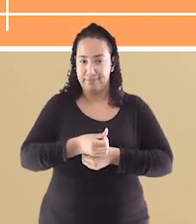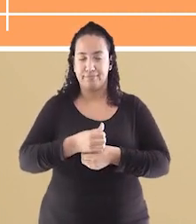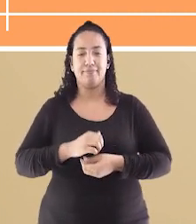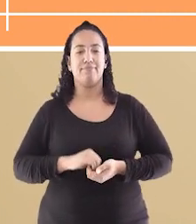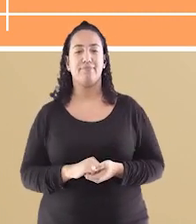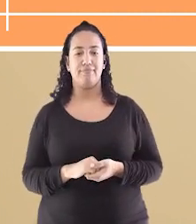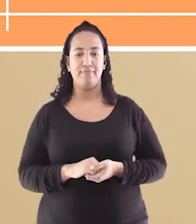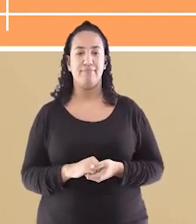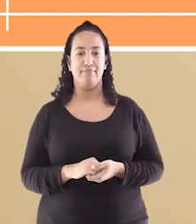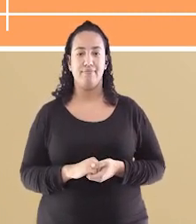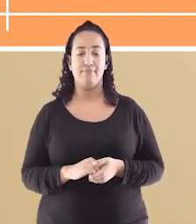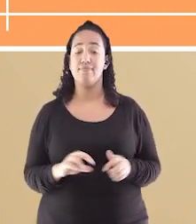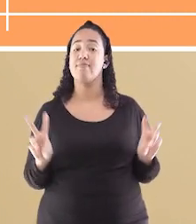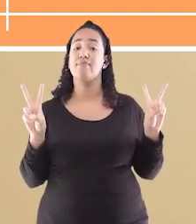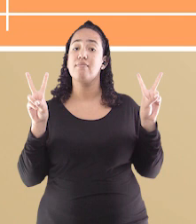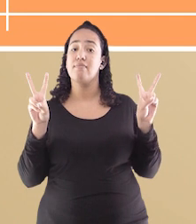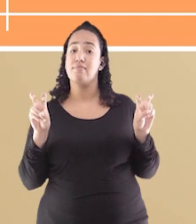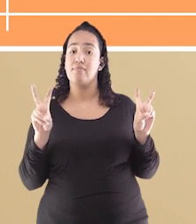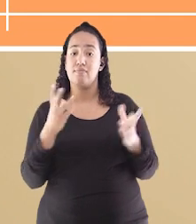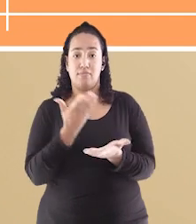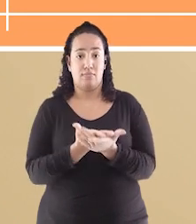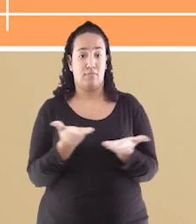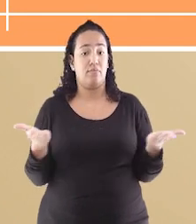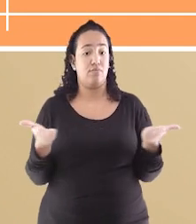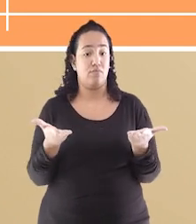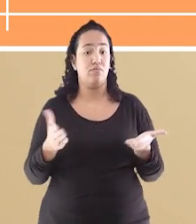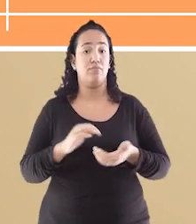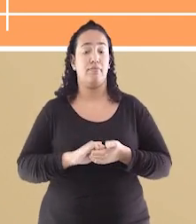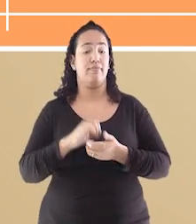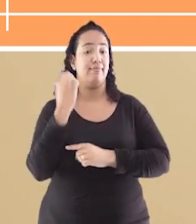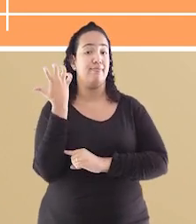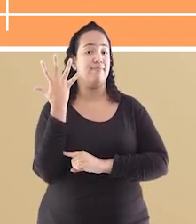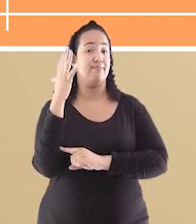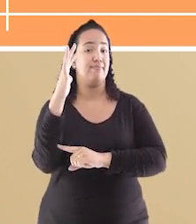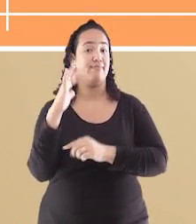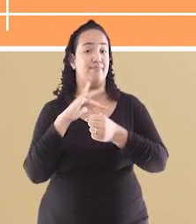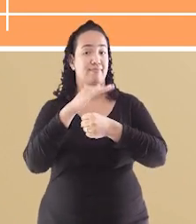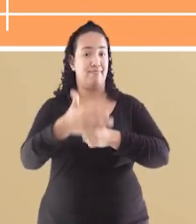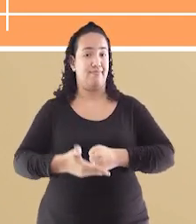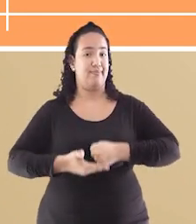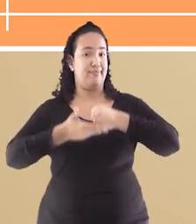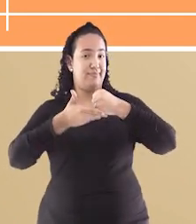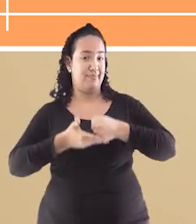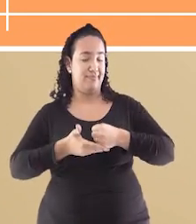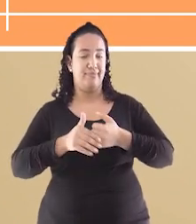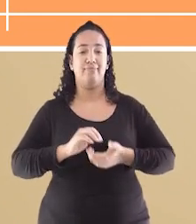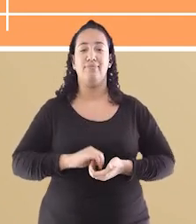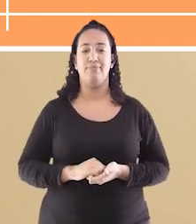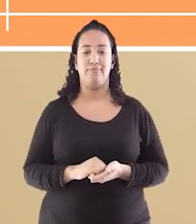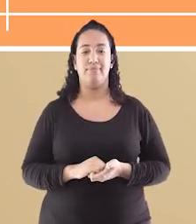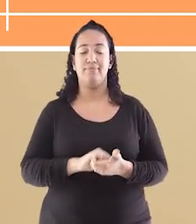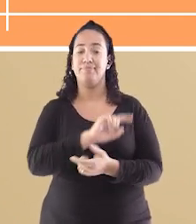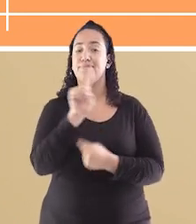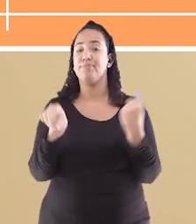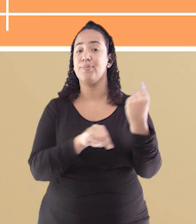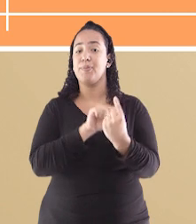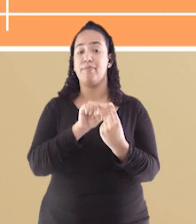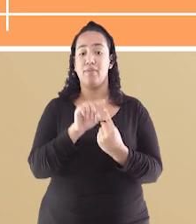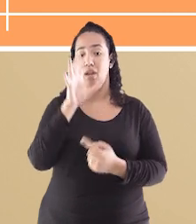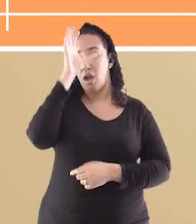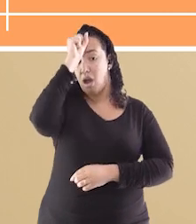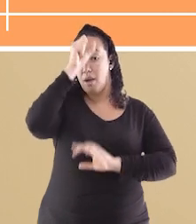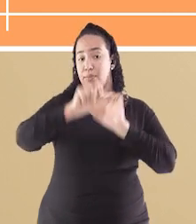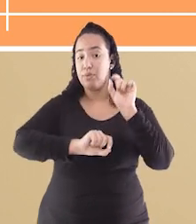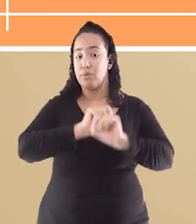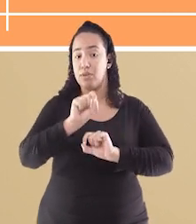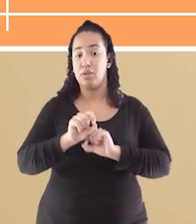Jovens e Adultos. O eixo temático da aula de hoje é Meio Ambiente e Sustentabilidade. O nosso objetivo de aprendizagem